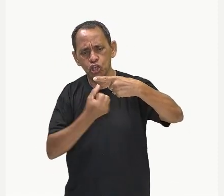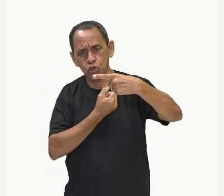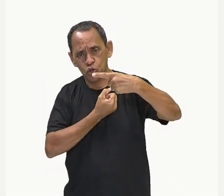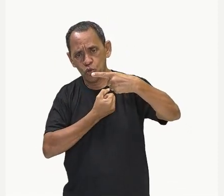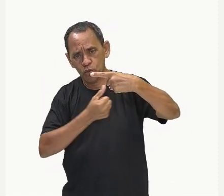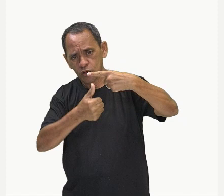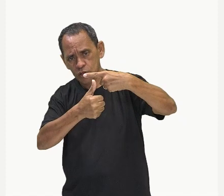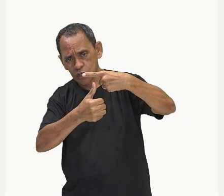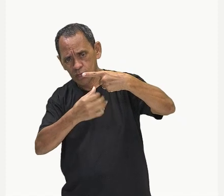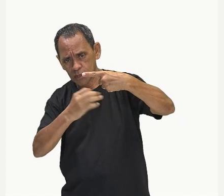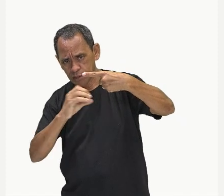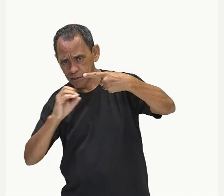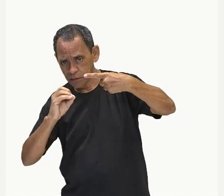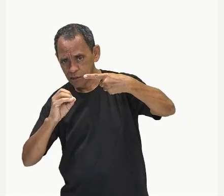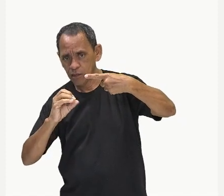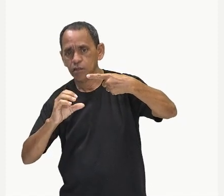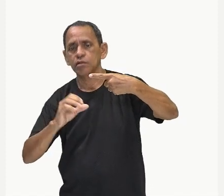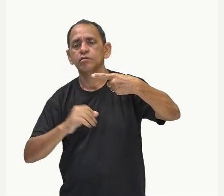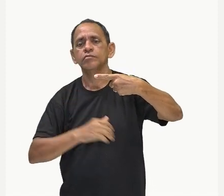Então, aqui é